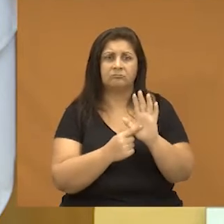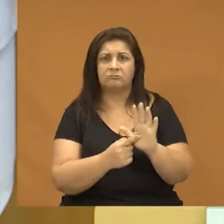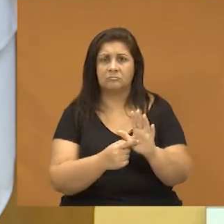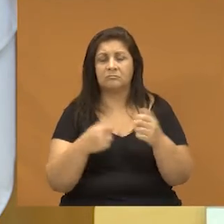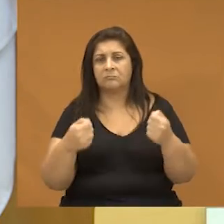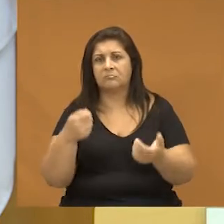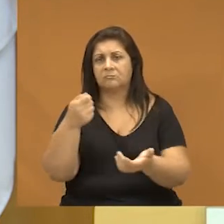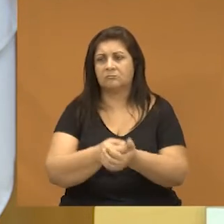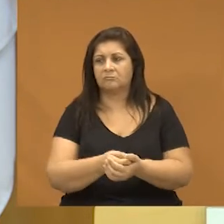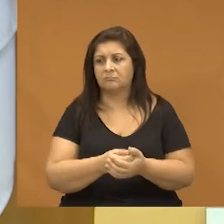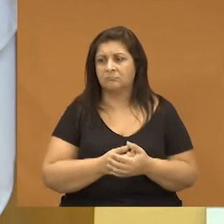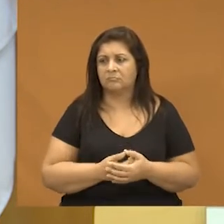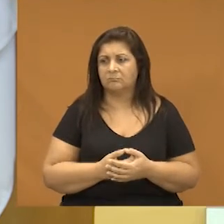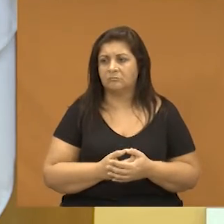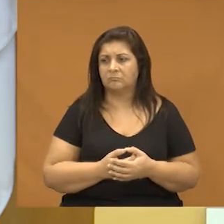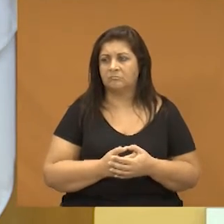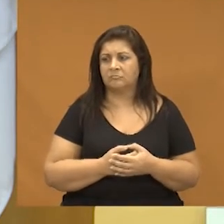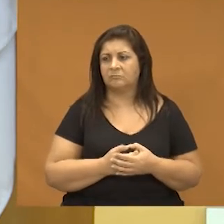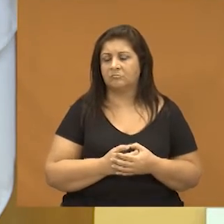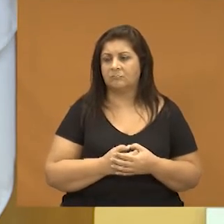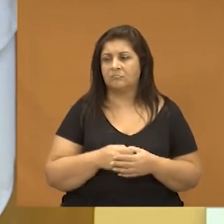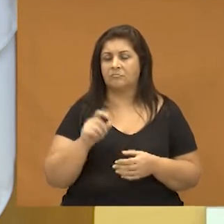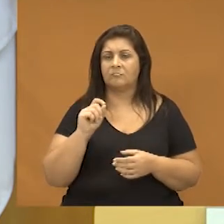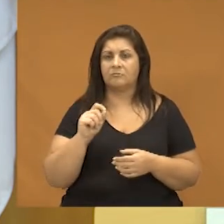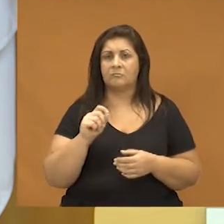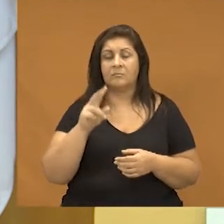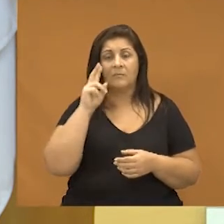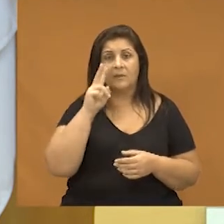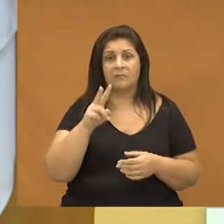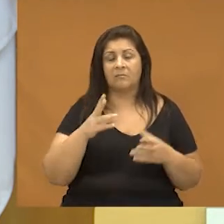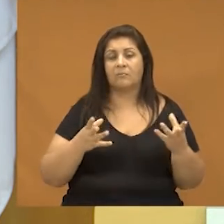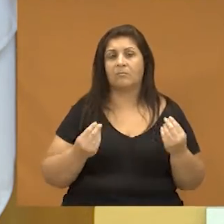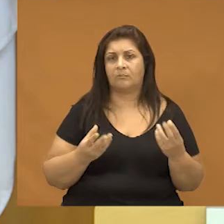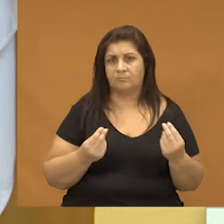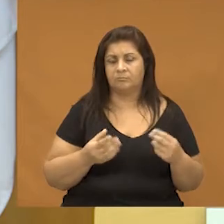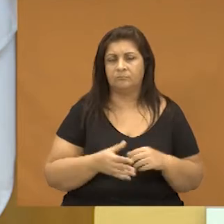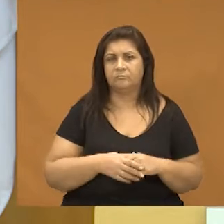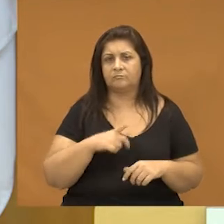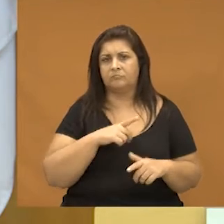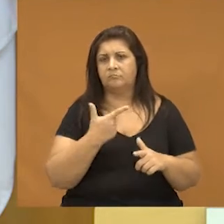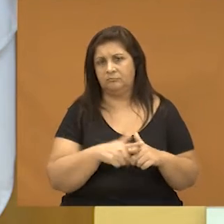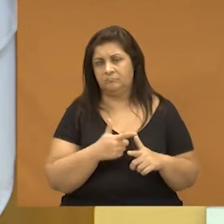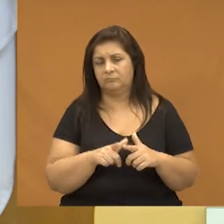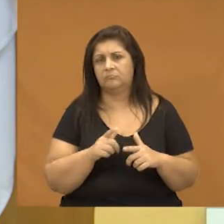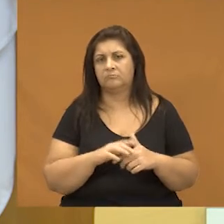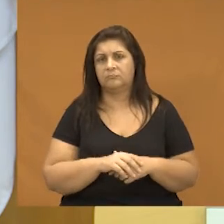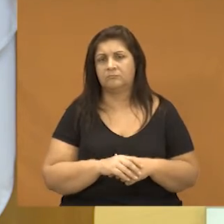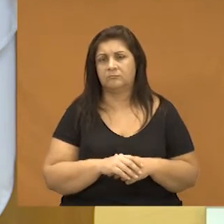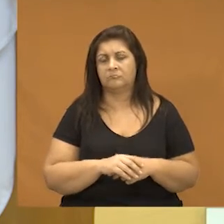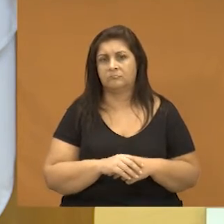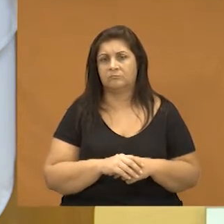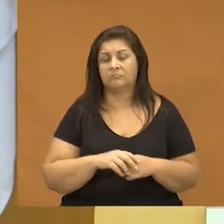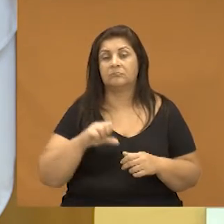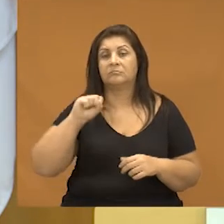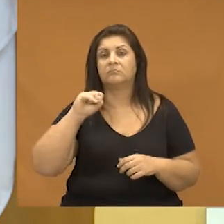é paga. É paga, não tem inadimplência. O que a gente vê muito na mídia, é até um problema de ANS, se